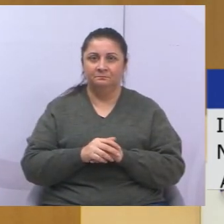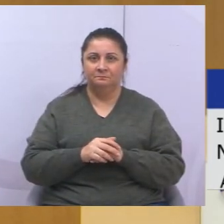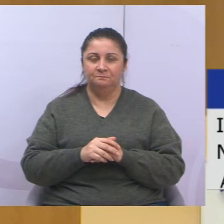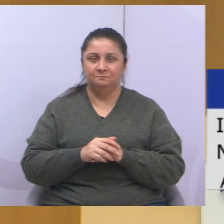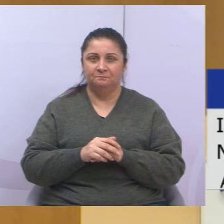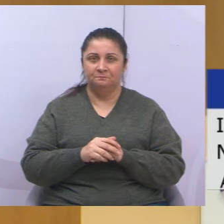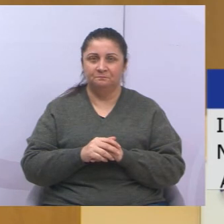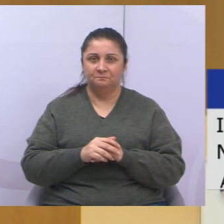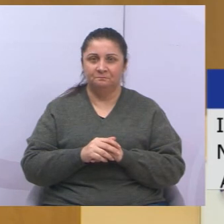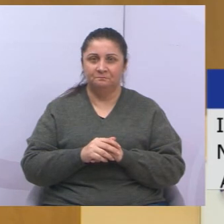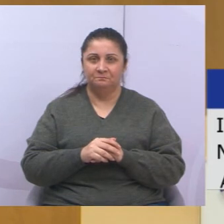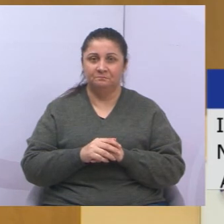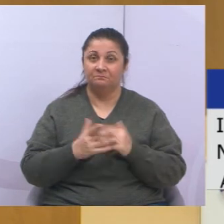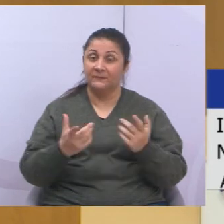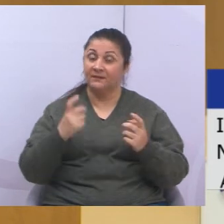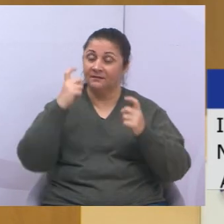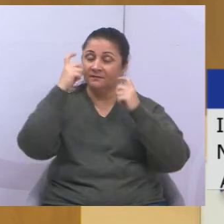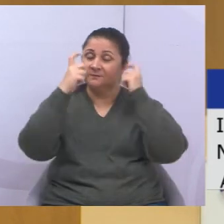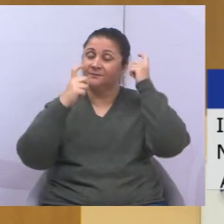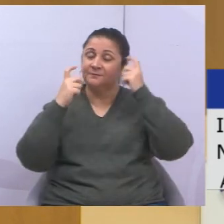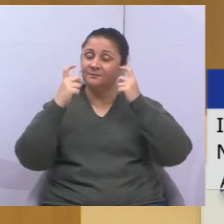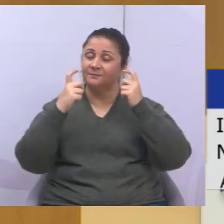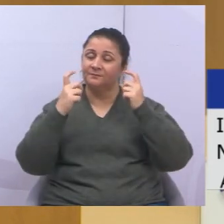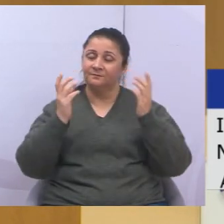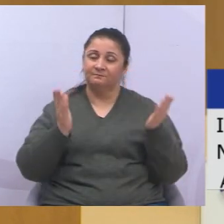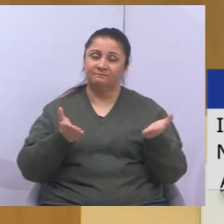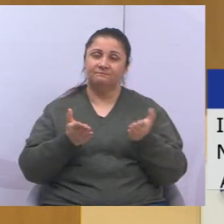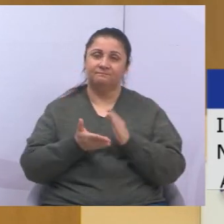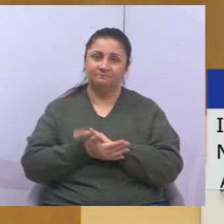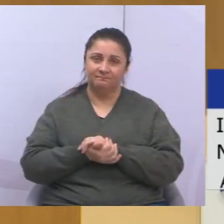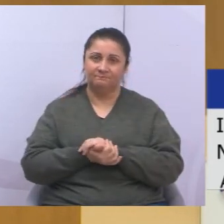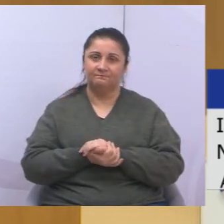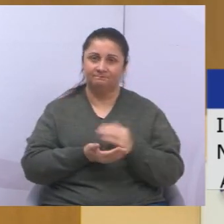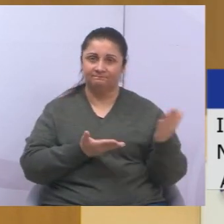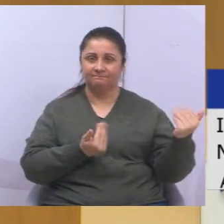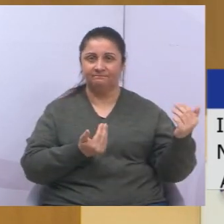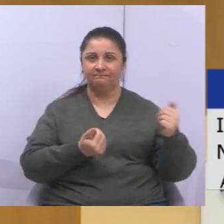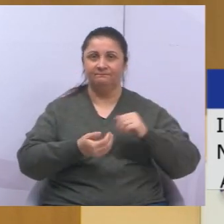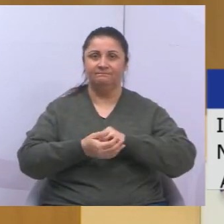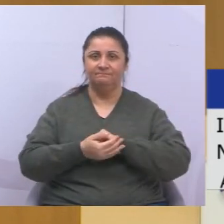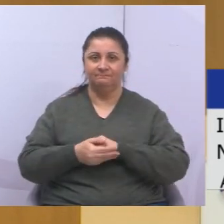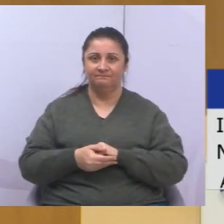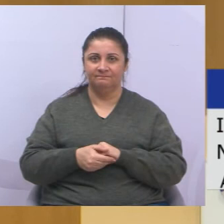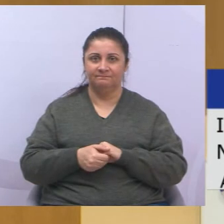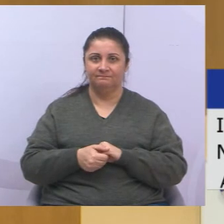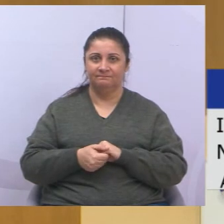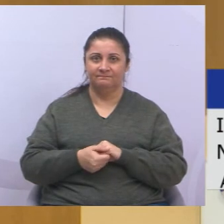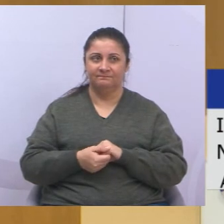Então, isso me preocupa bastante hoje com a juventude.